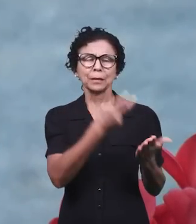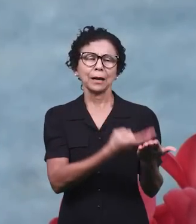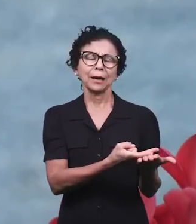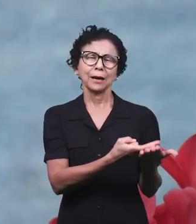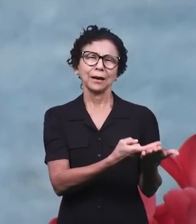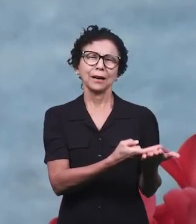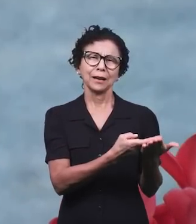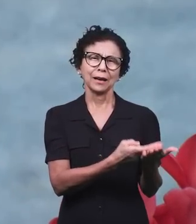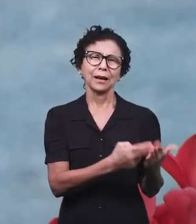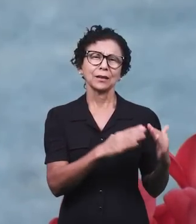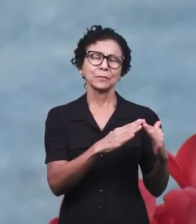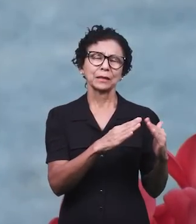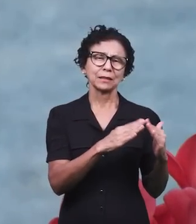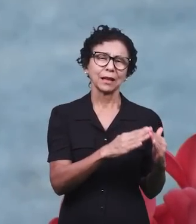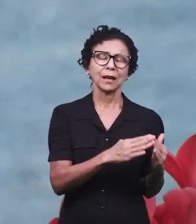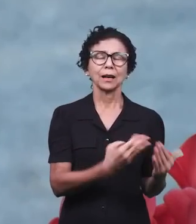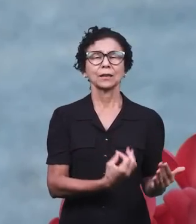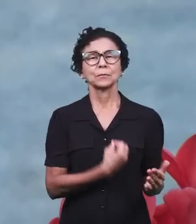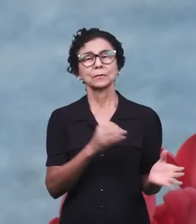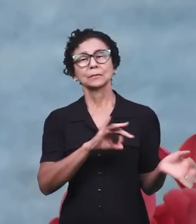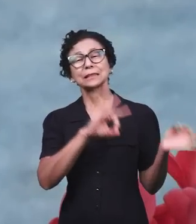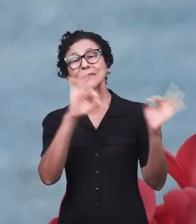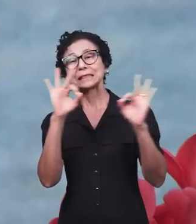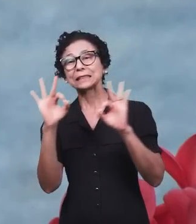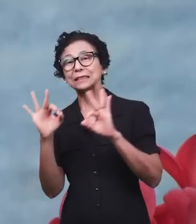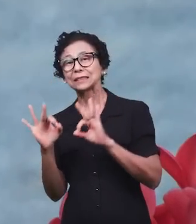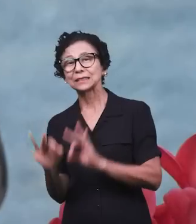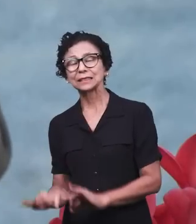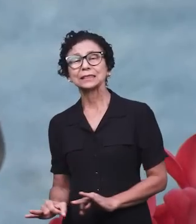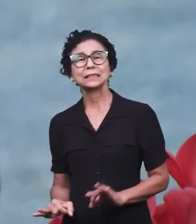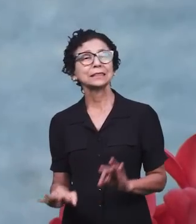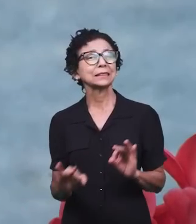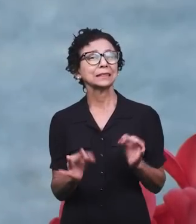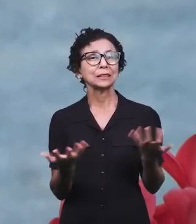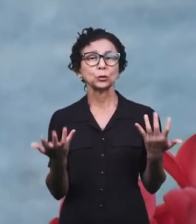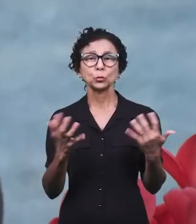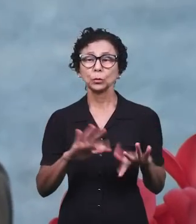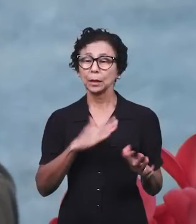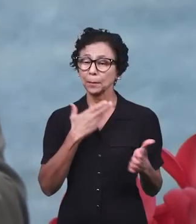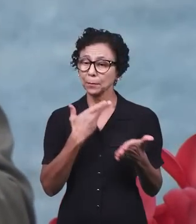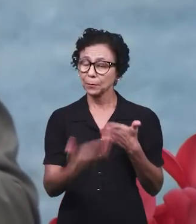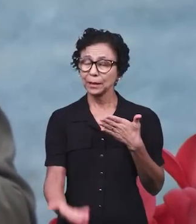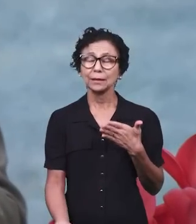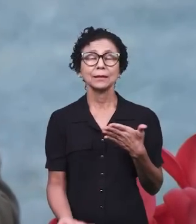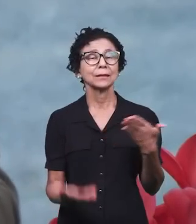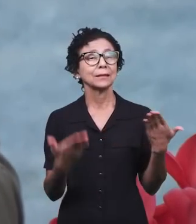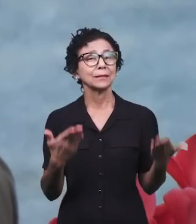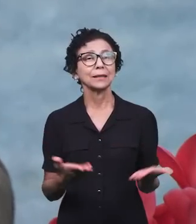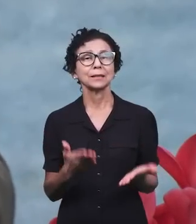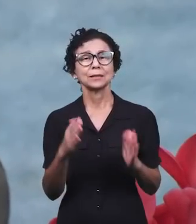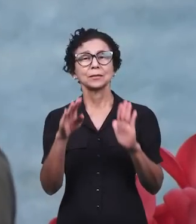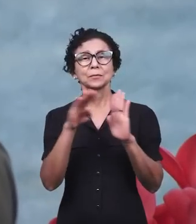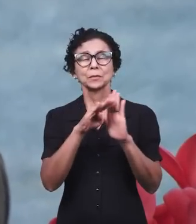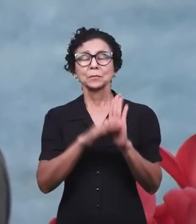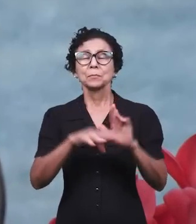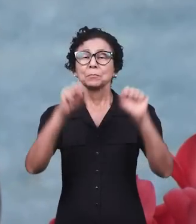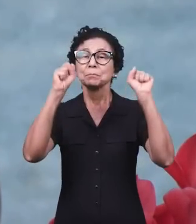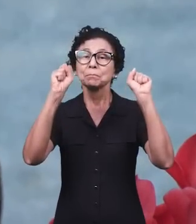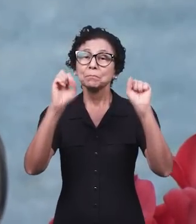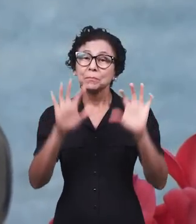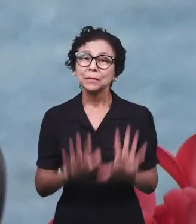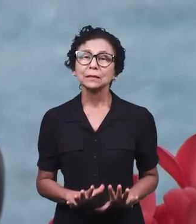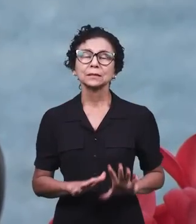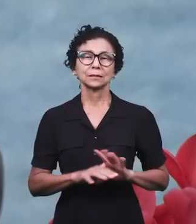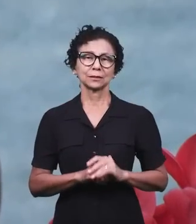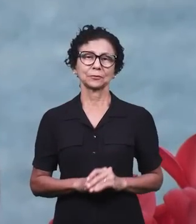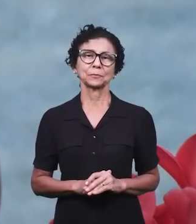internadas, participam do programa, assistem, não querem perder, mas não é para perder mesmo não, porque o programa é muito bom, é uma bênção, é uma alegria. E a